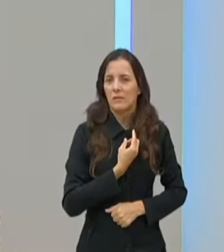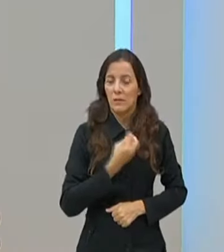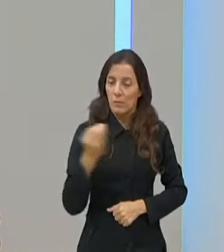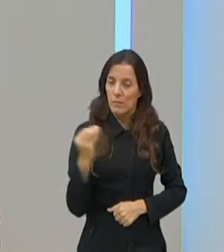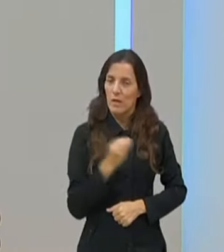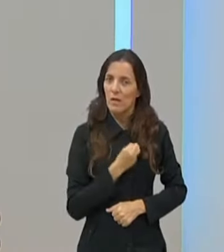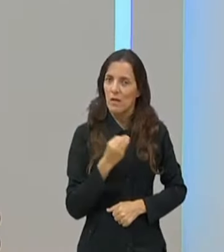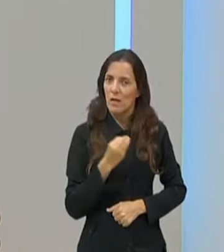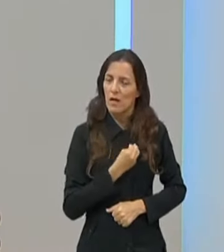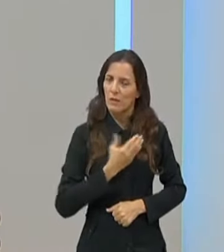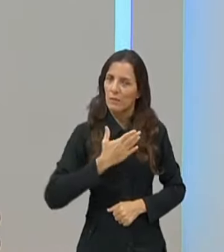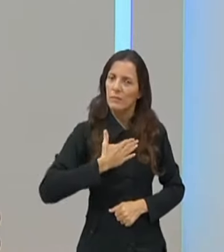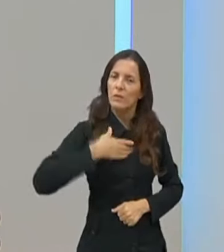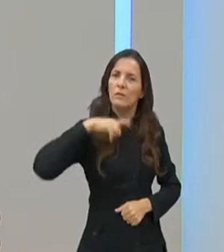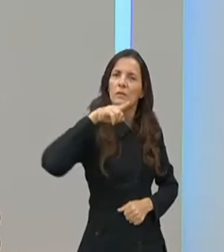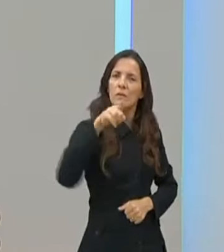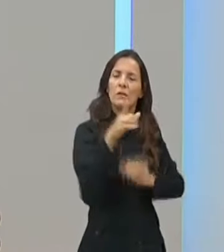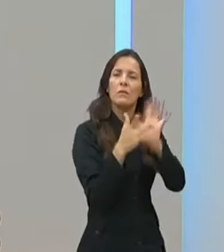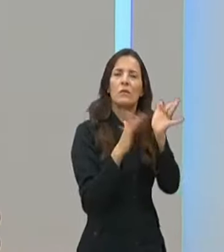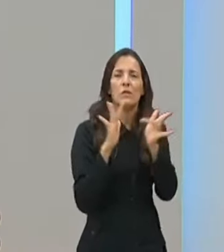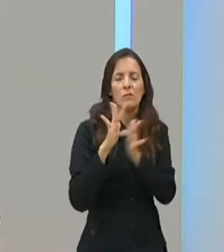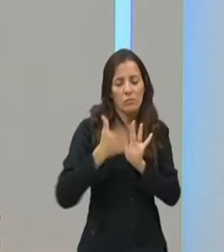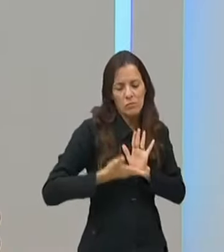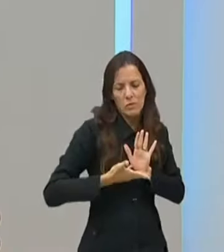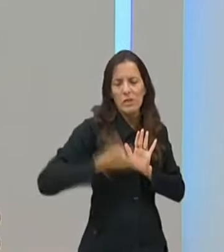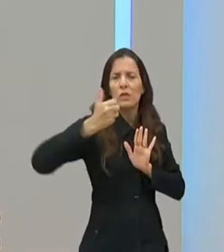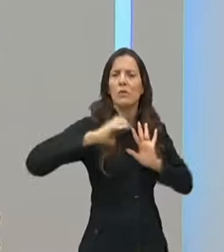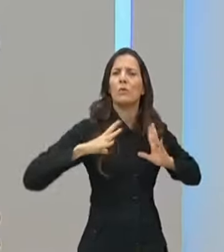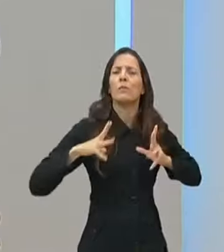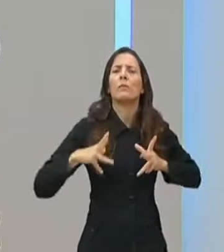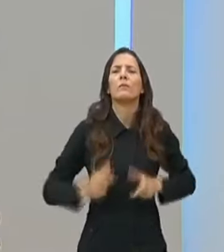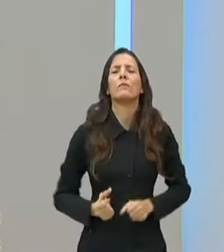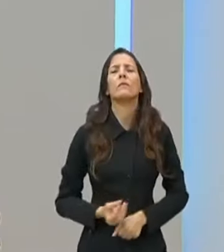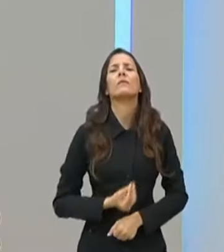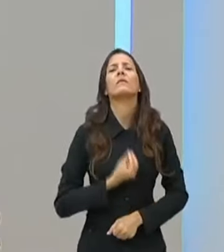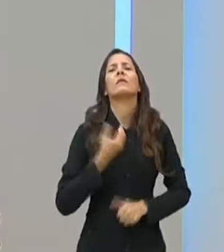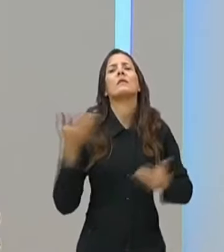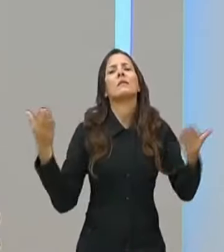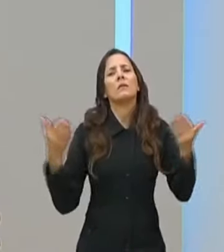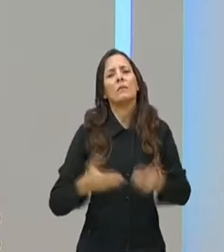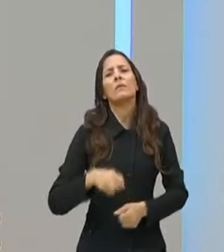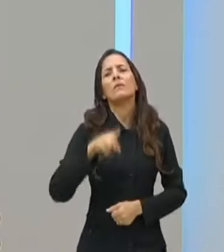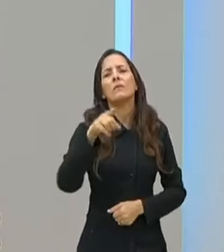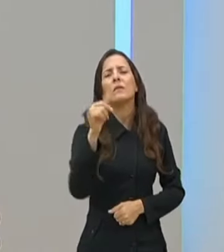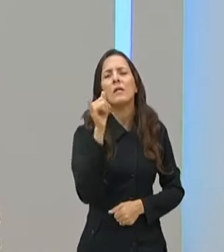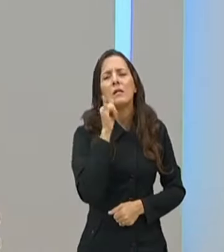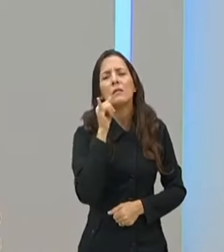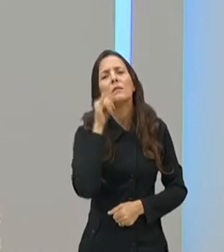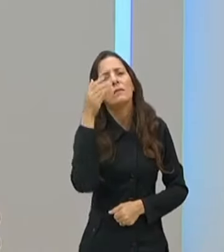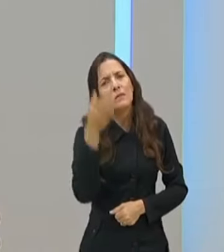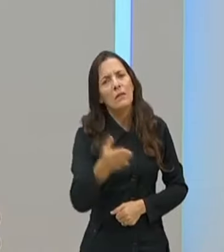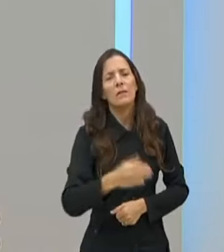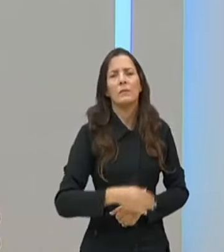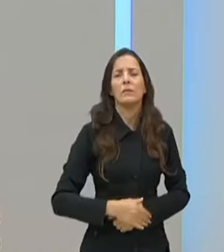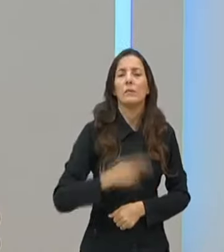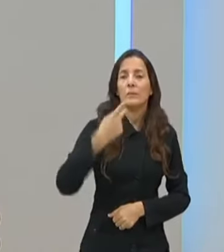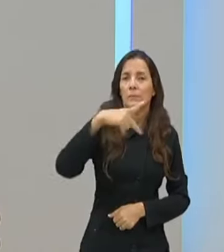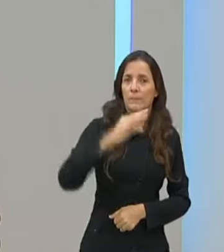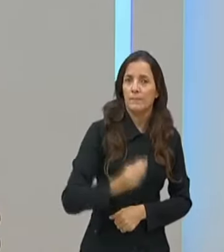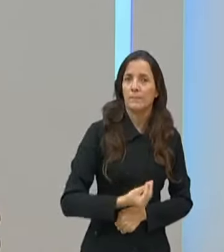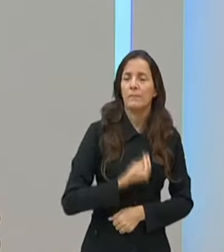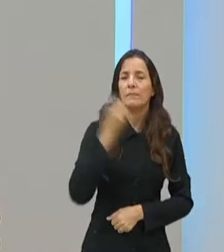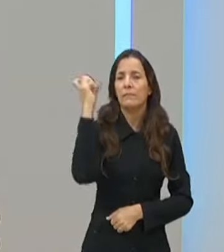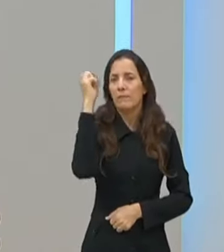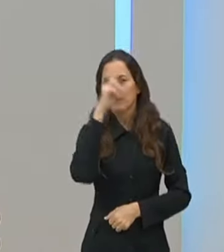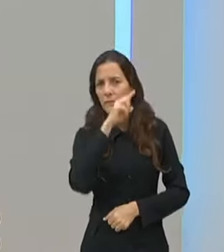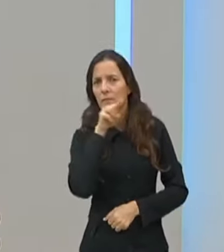noite, meu irmão, minha irmã, tome o exemplo de Jesus, leve a sua cruz até o